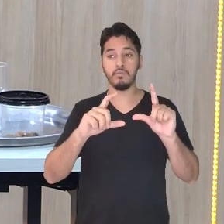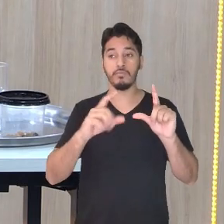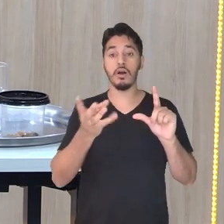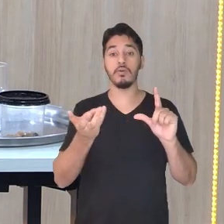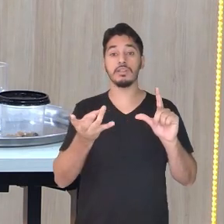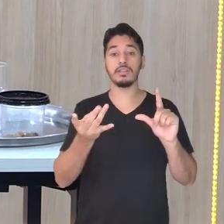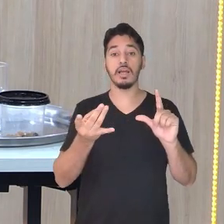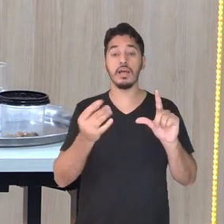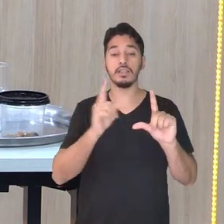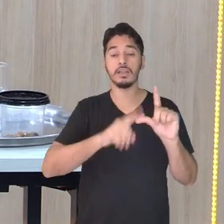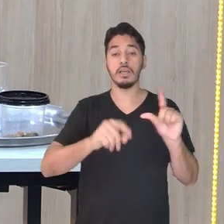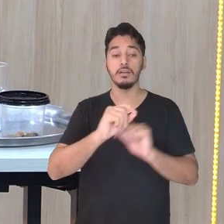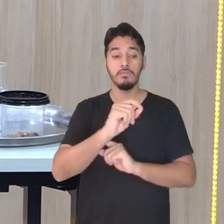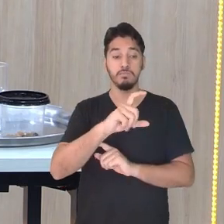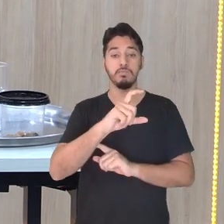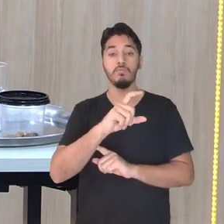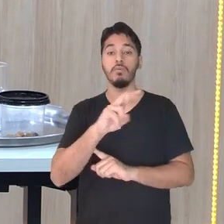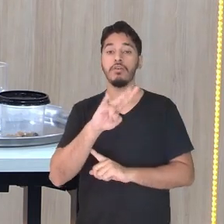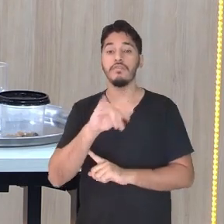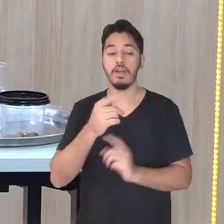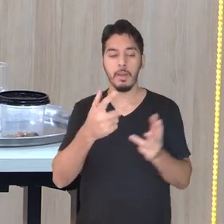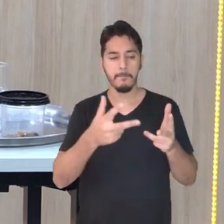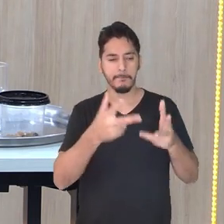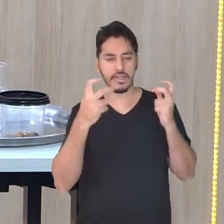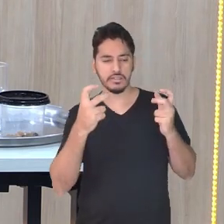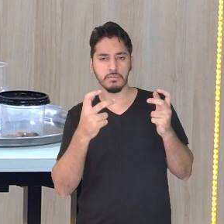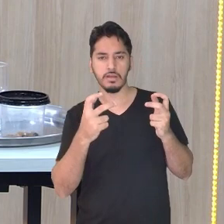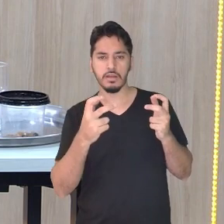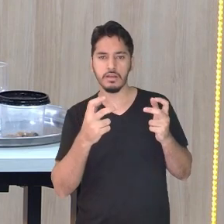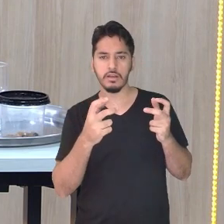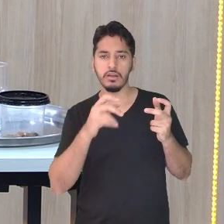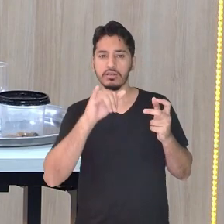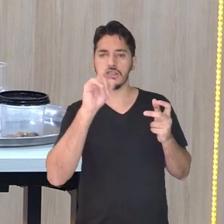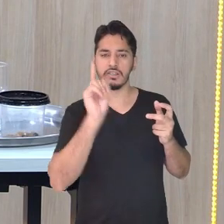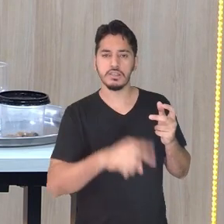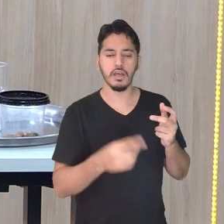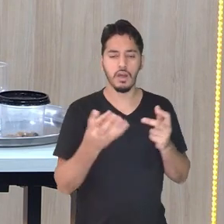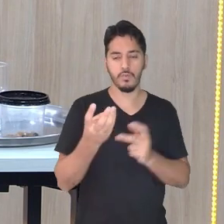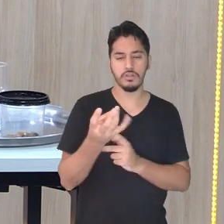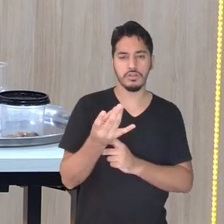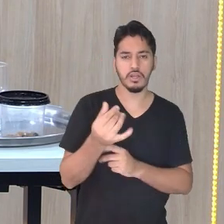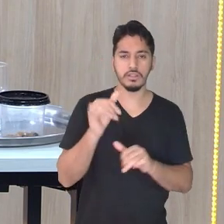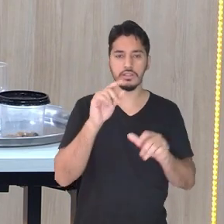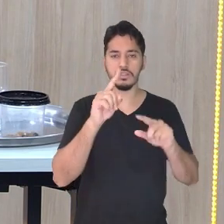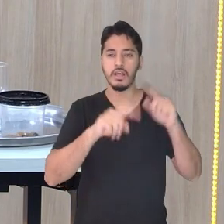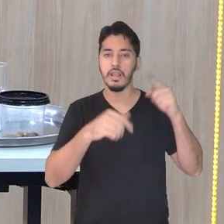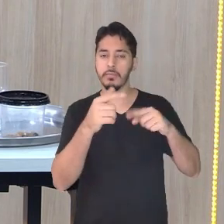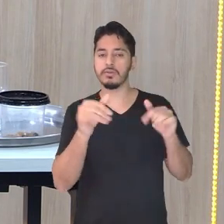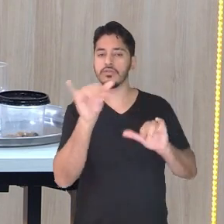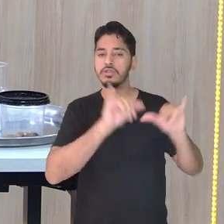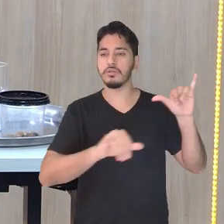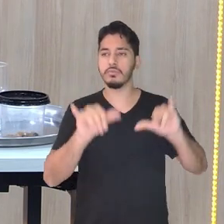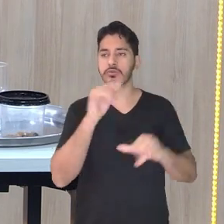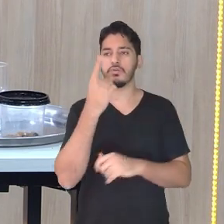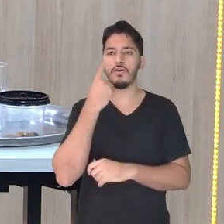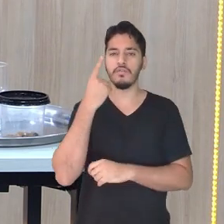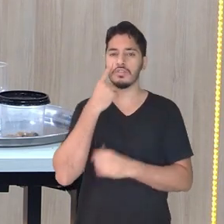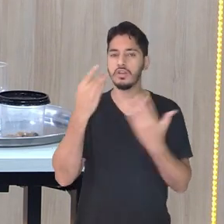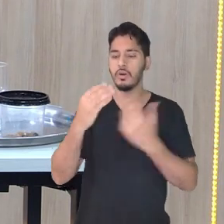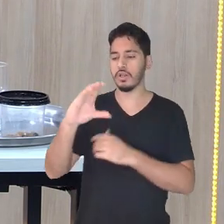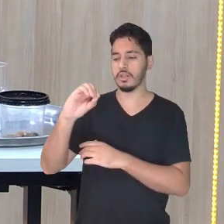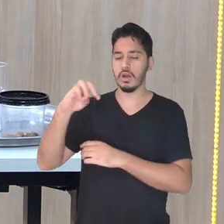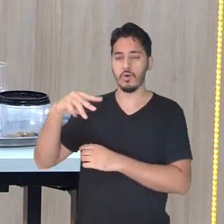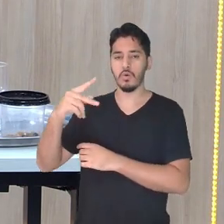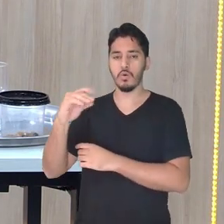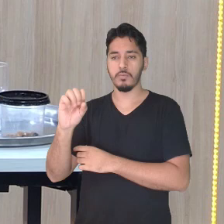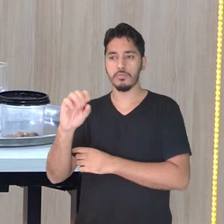letra maiúscula que tiver, a gente vai identificar como a quantidade de elementos químicos. Vejam aqui na substância